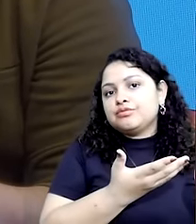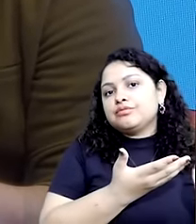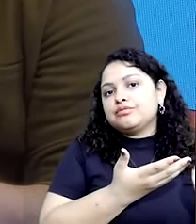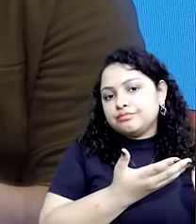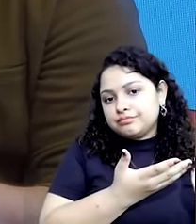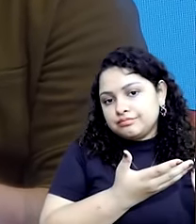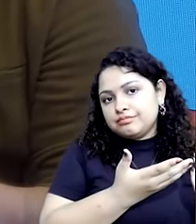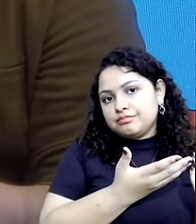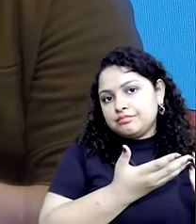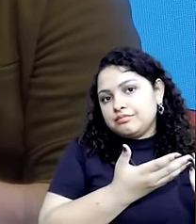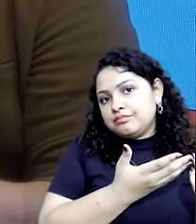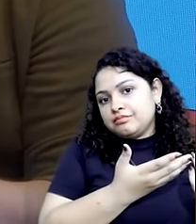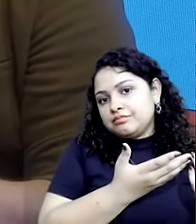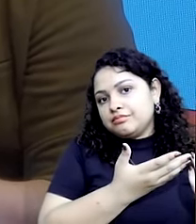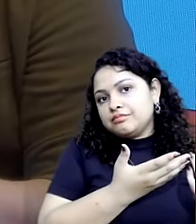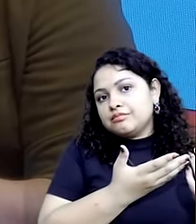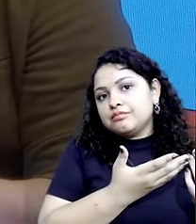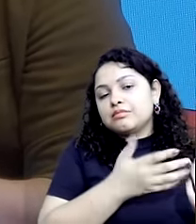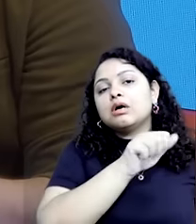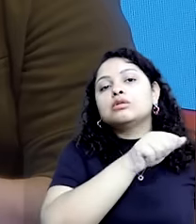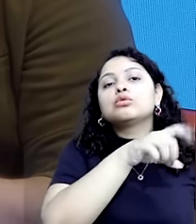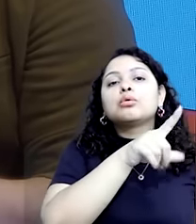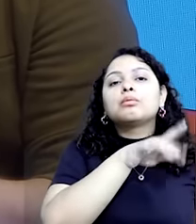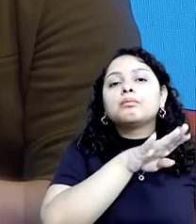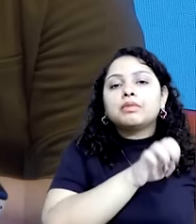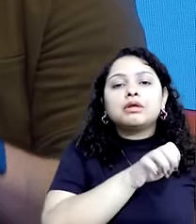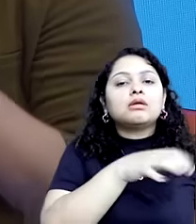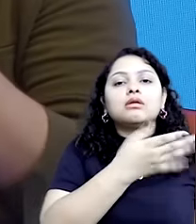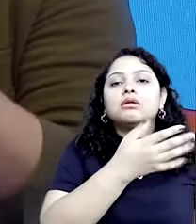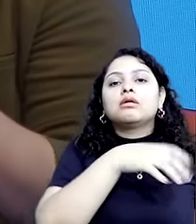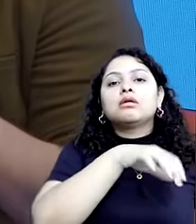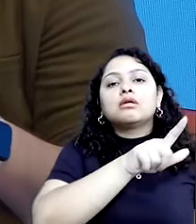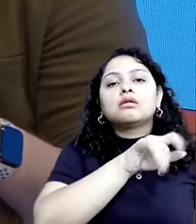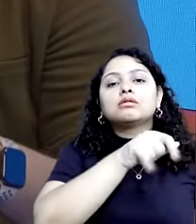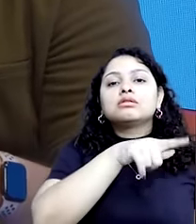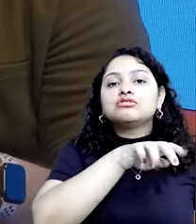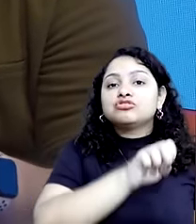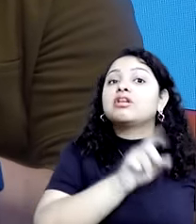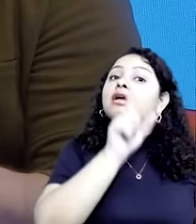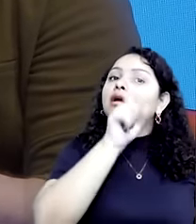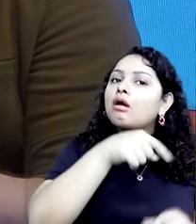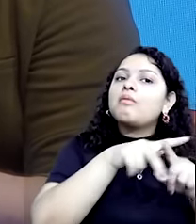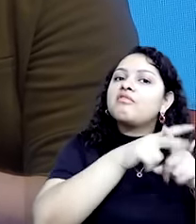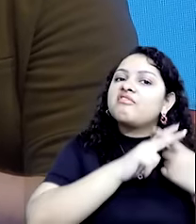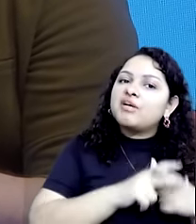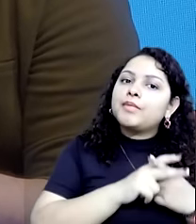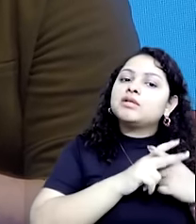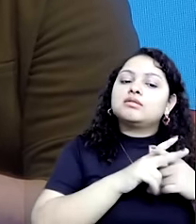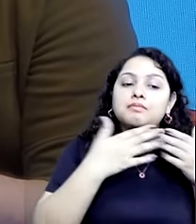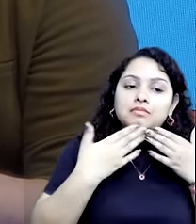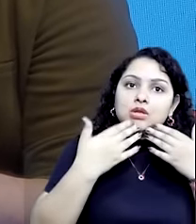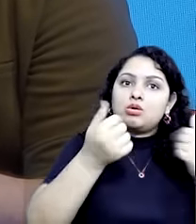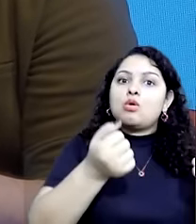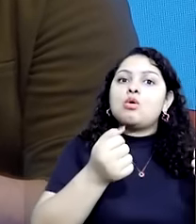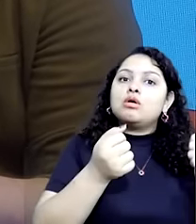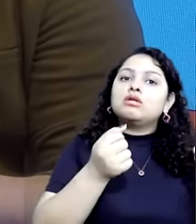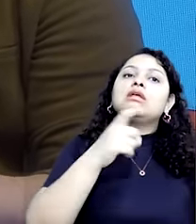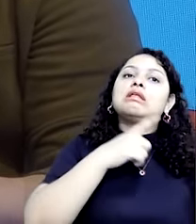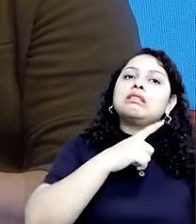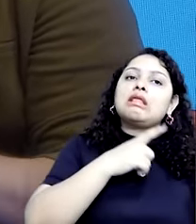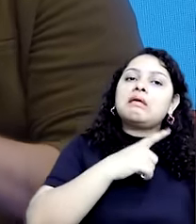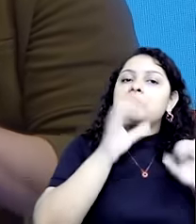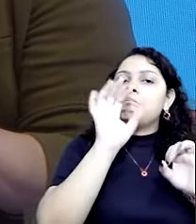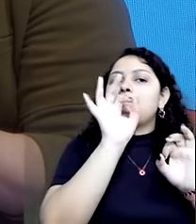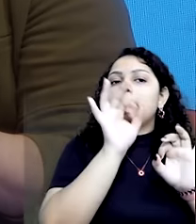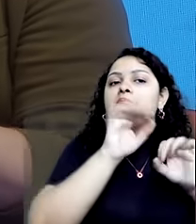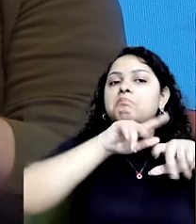para aquilo como por exemplo um Adobe Lightroom que é uma ferramenta de fato mais avançada com muito recurso e